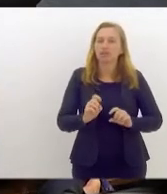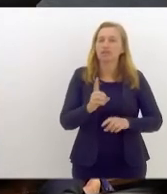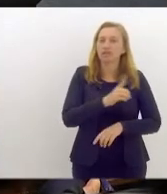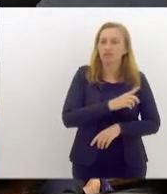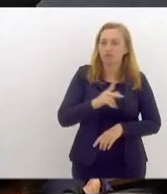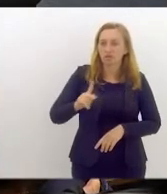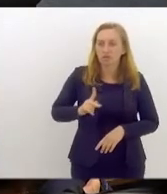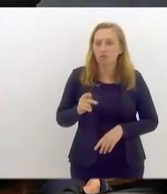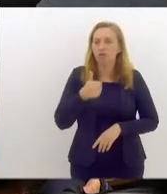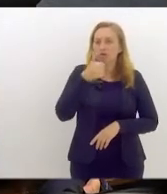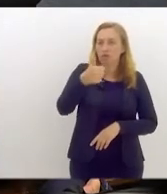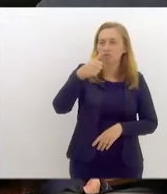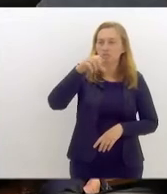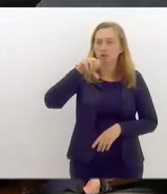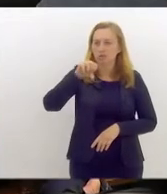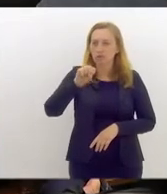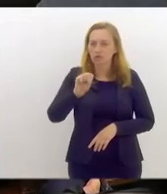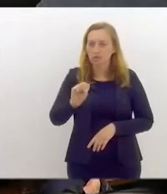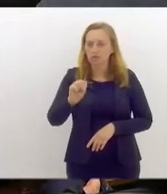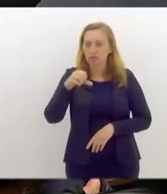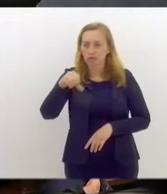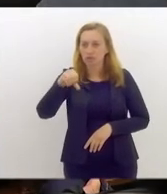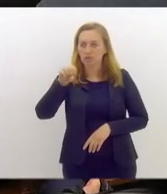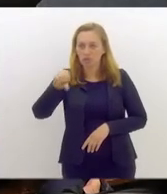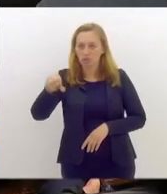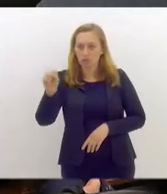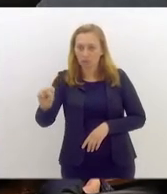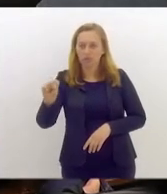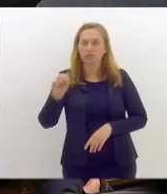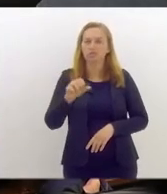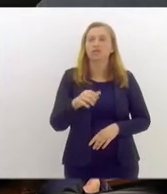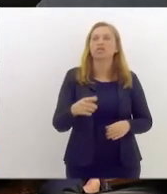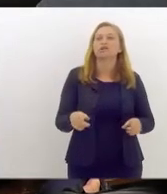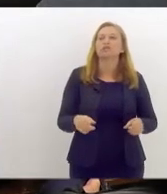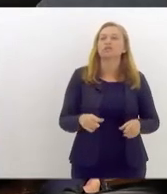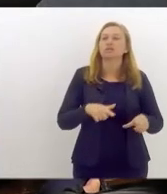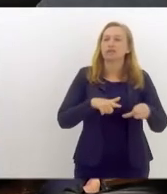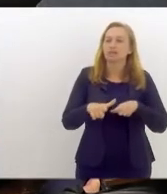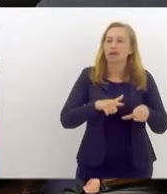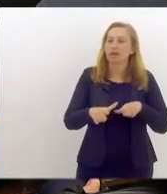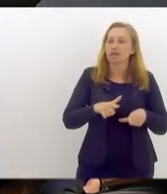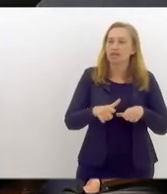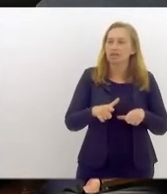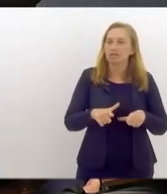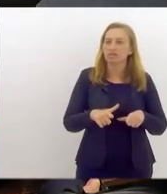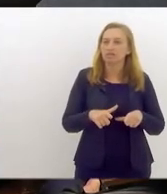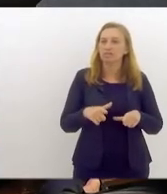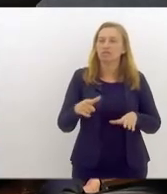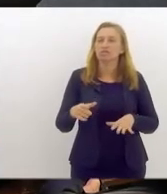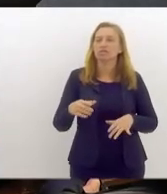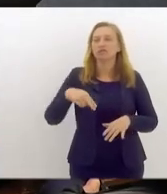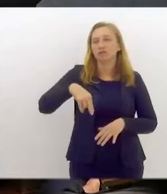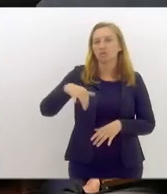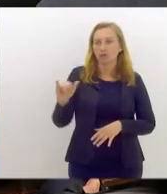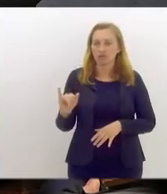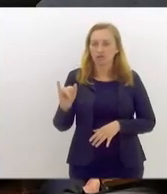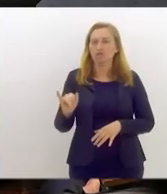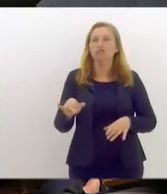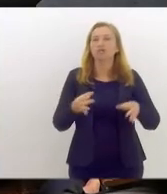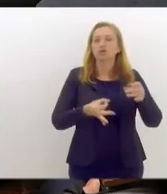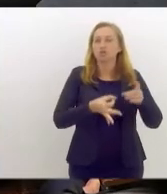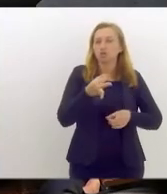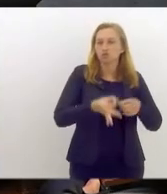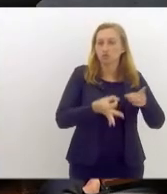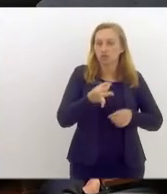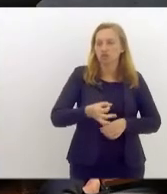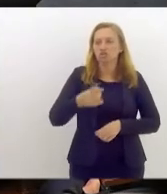de 1988 a 1990 atuando na maior parte do tempo na Comarca de Nova Iguaçu foi Juiz de